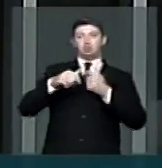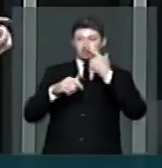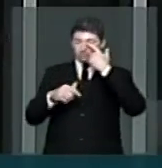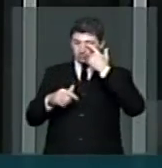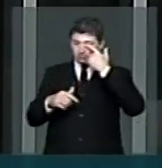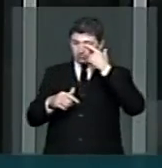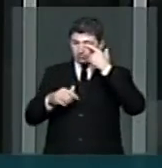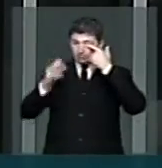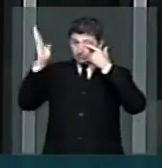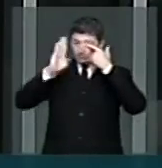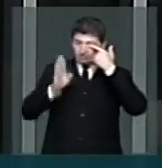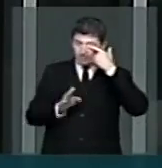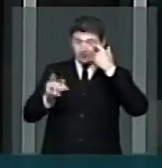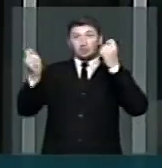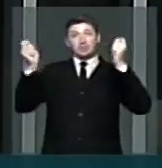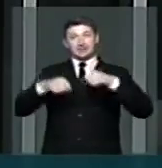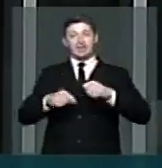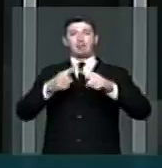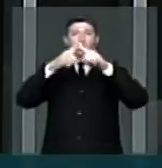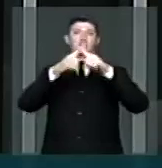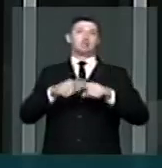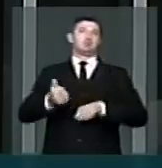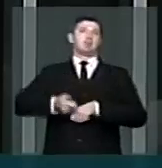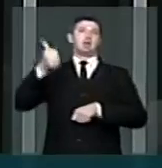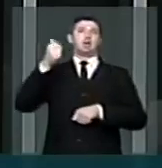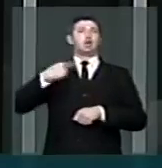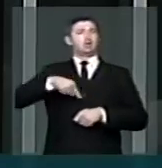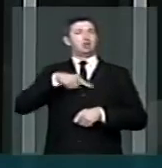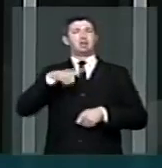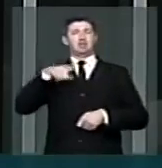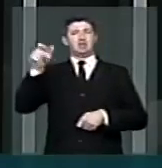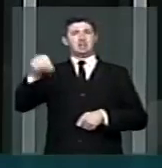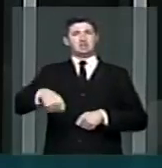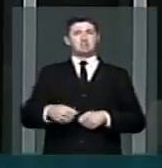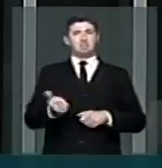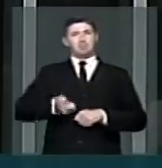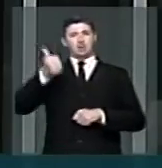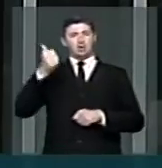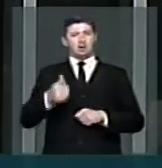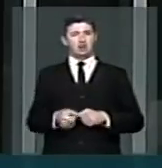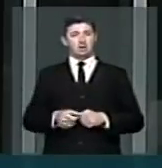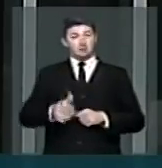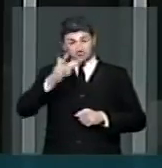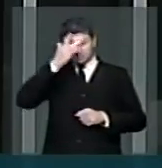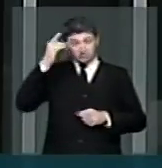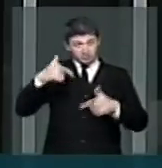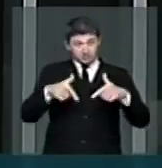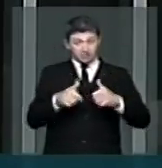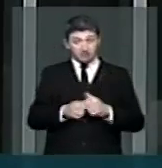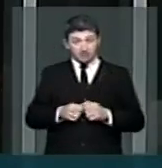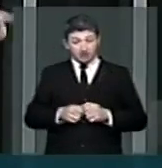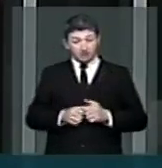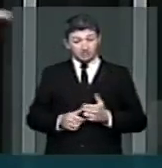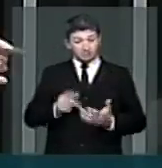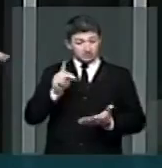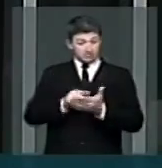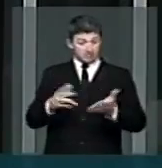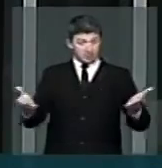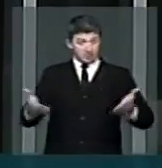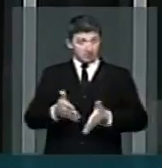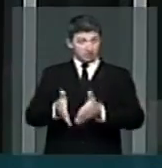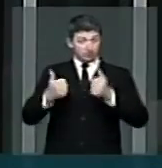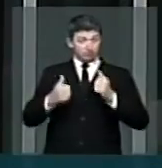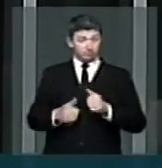e pode ficar mais competitivo. Nós temos condições sim de aperfeiçoar. E os trabalhadores que efetivamente agora estão